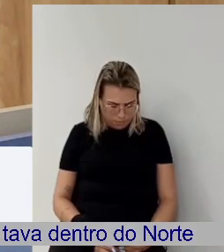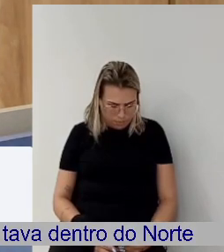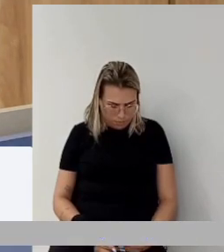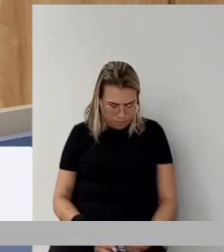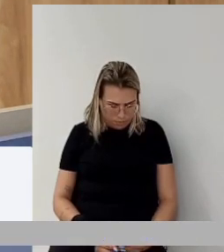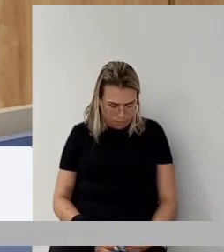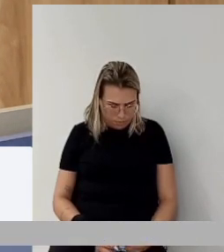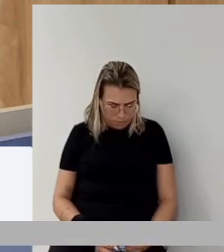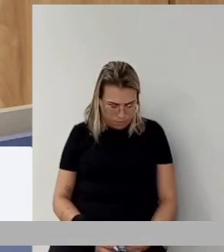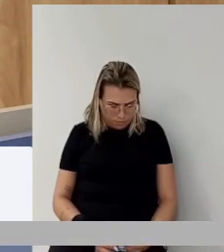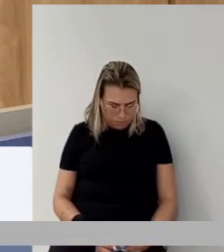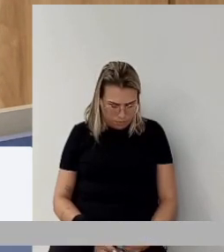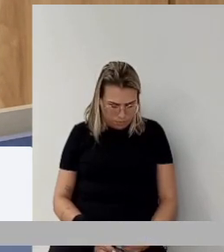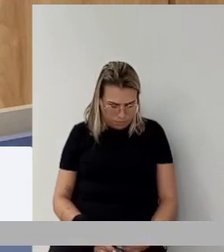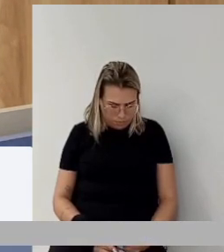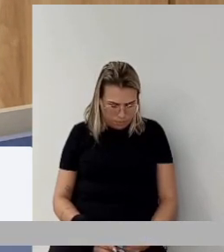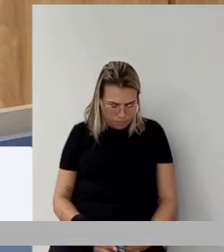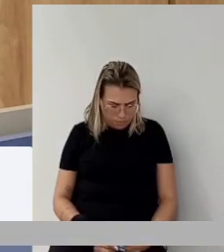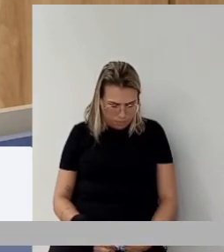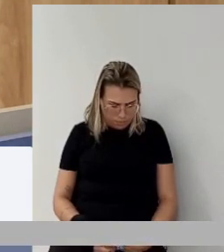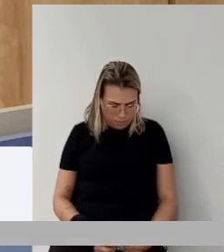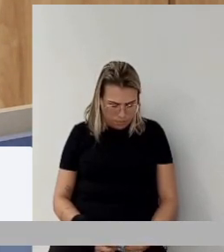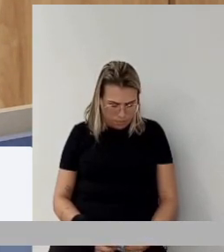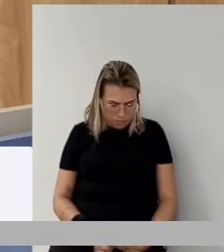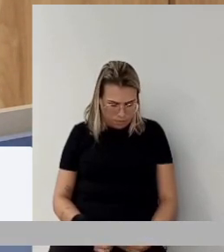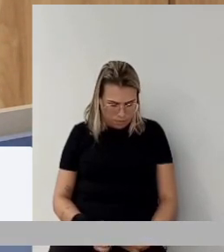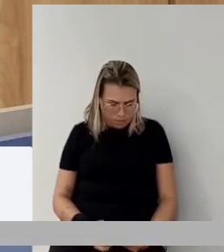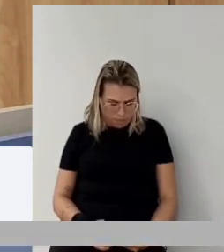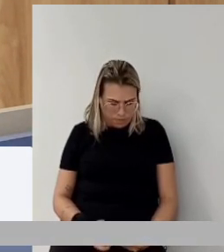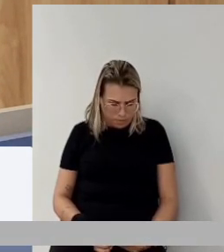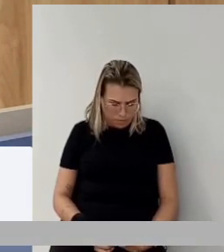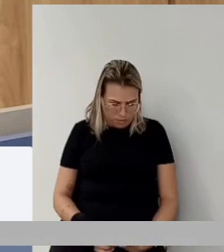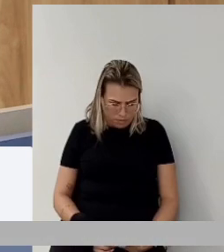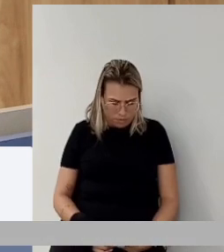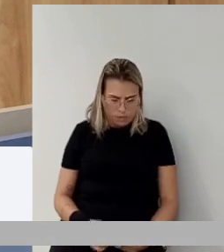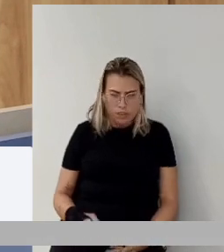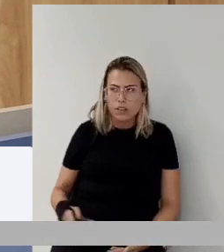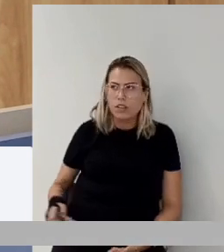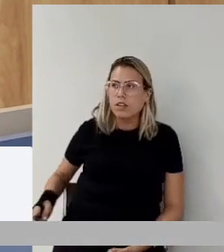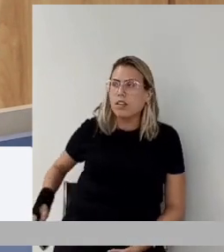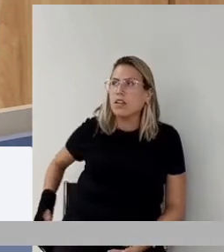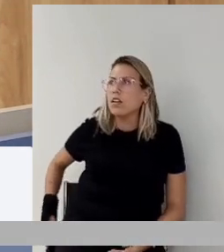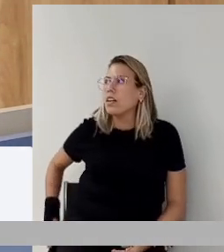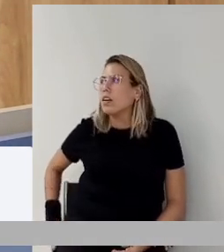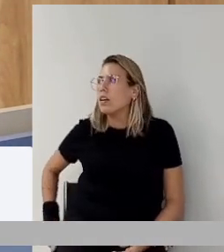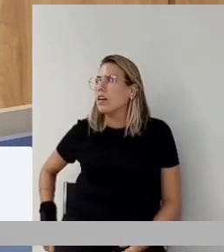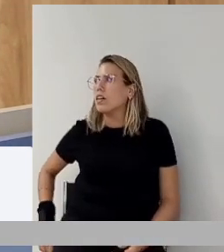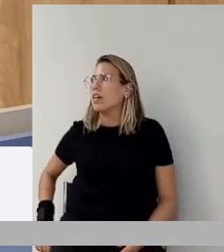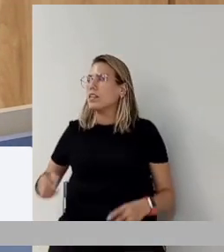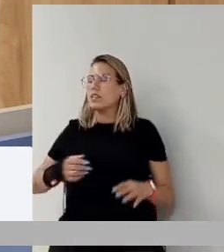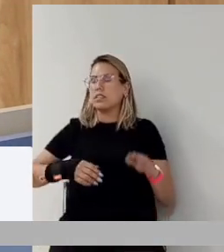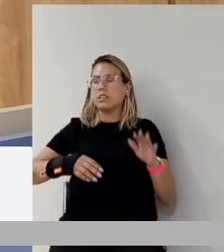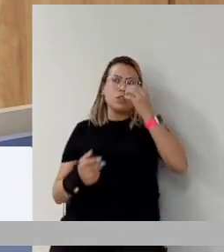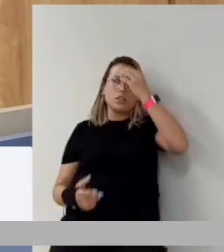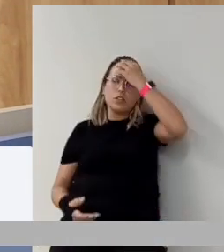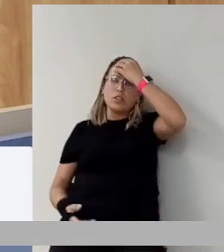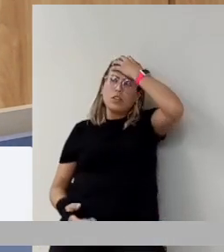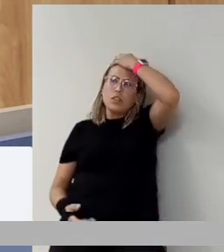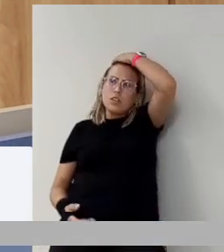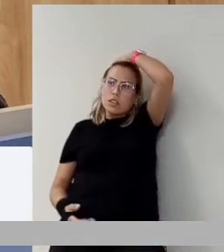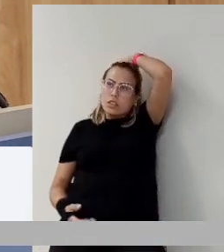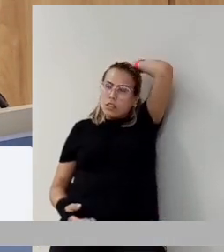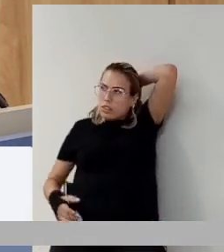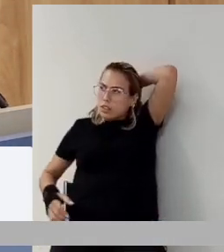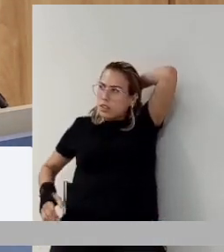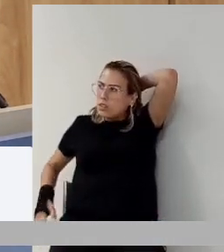quero agora sair um pouco dessa prestação de contas calma Vereador